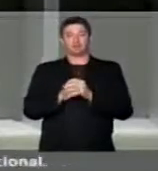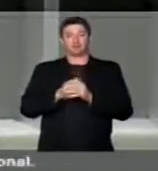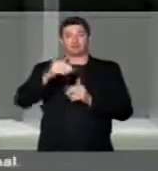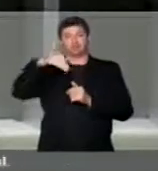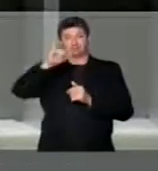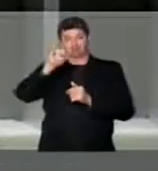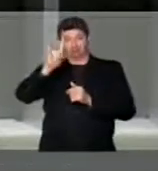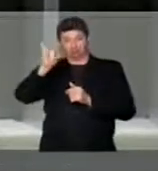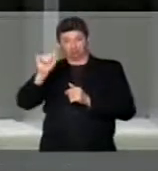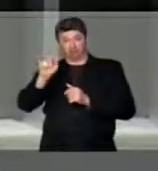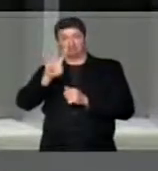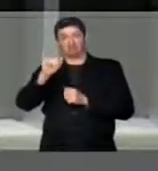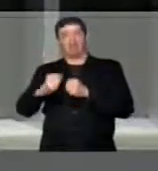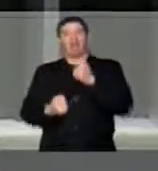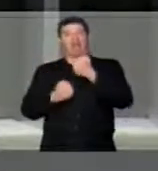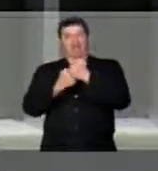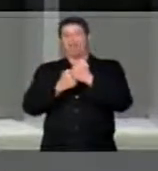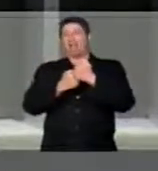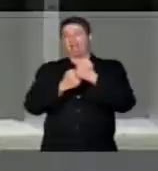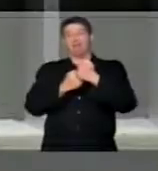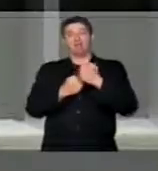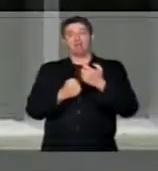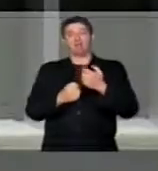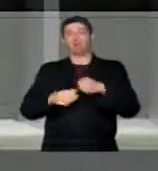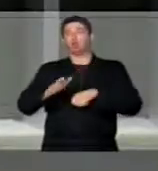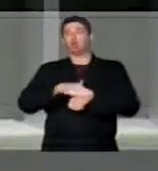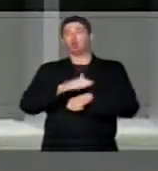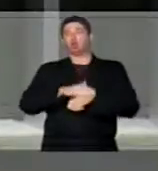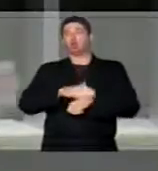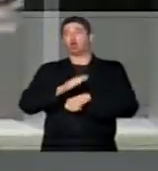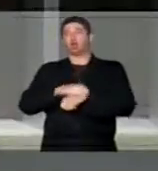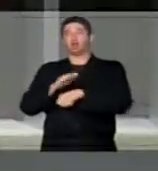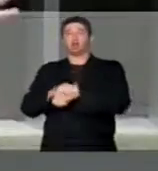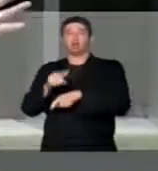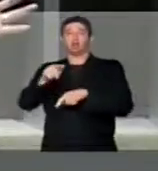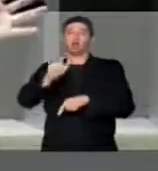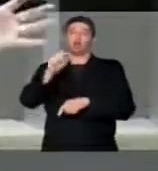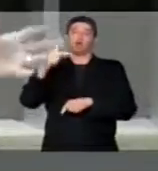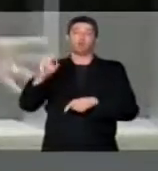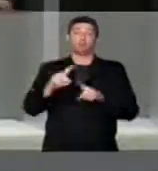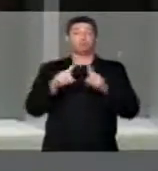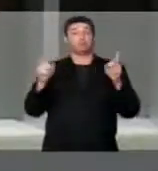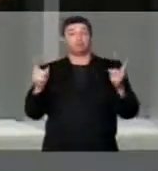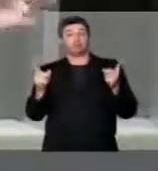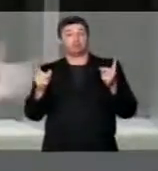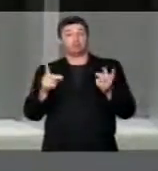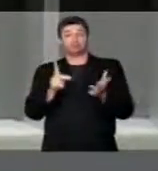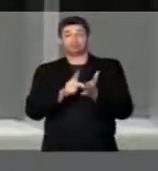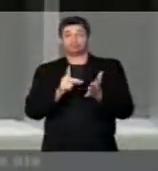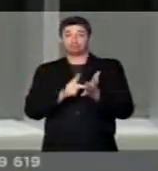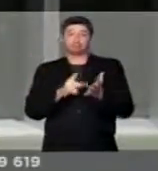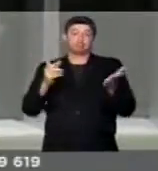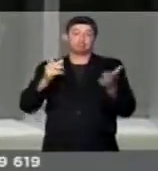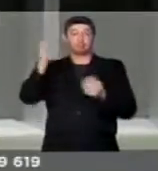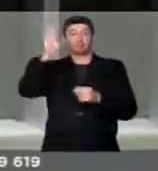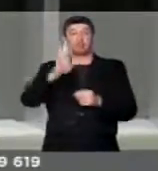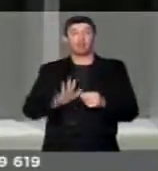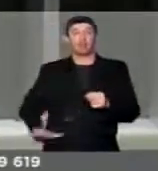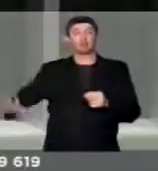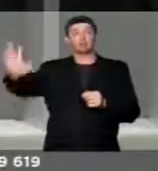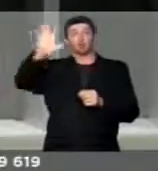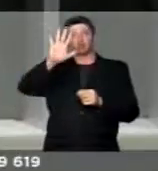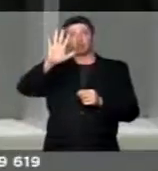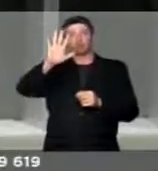mídia iria dar sustentação o tempo inteiro a este golpe. Mas, na verdade, o Brasil